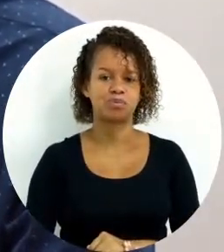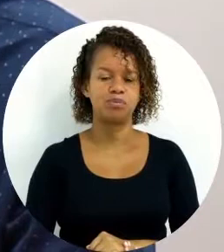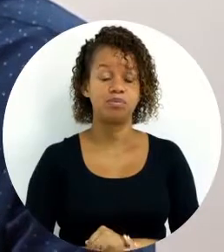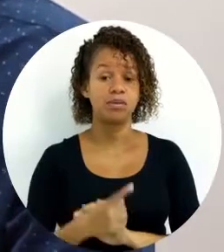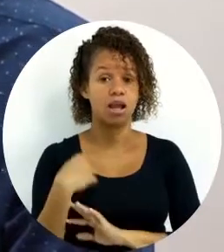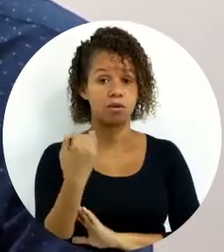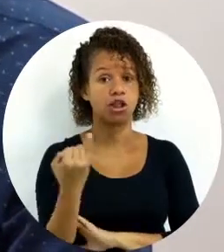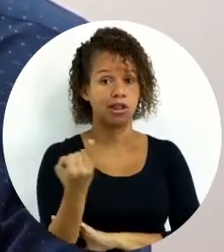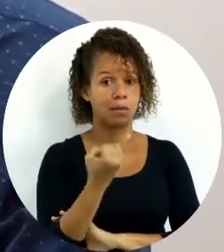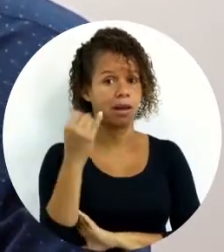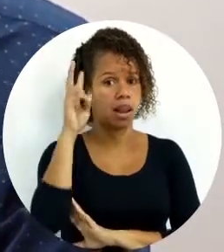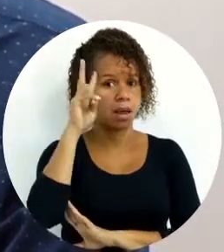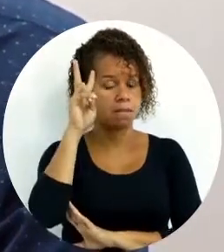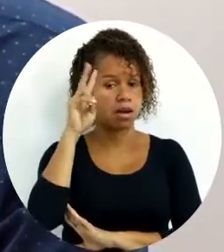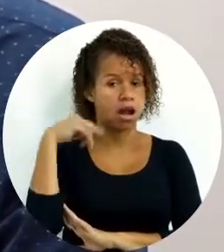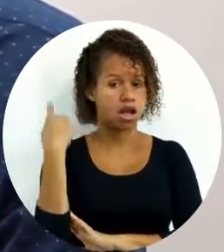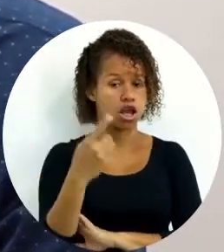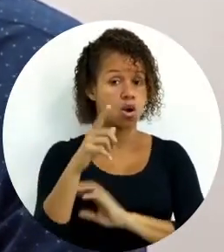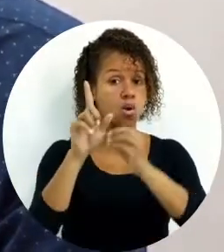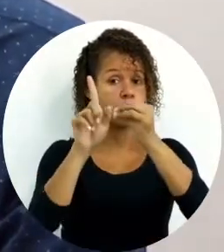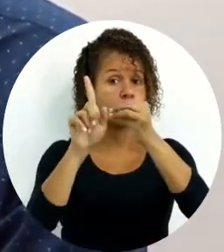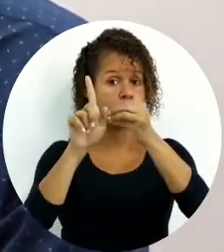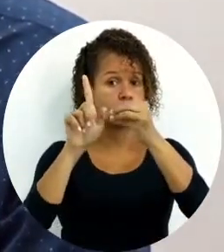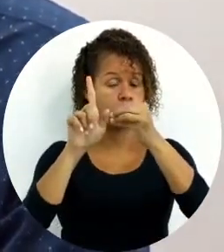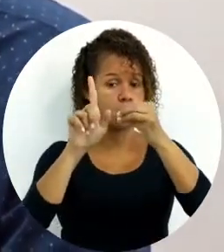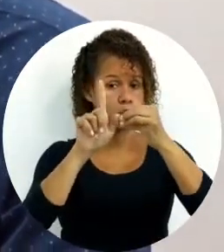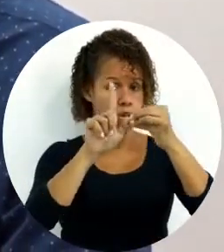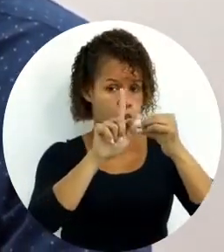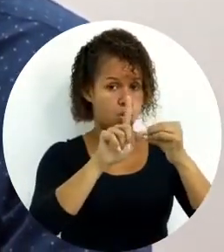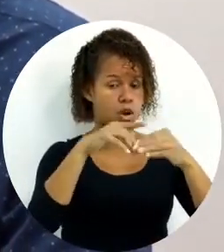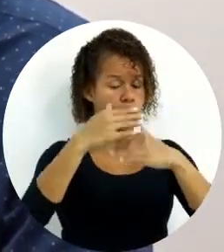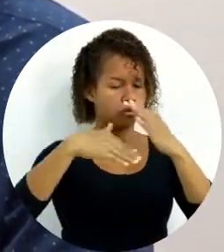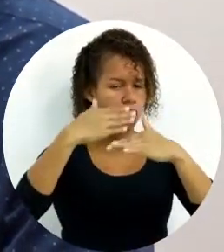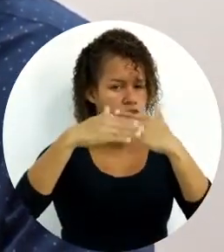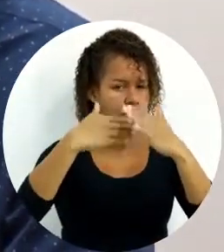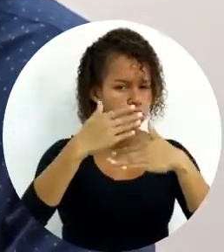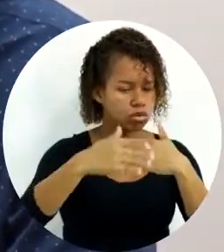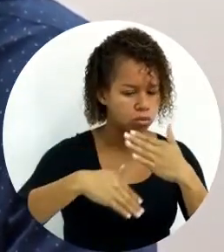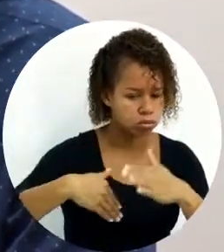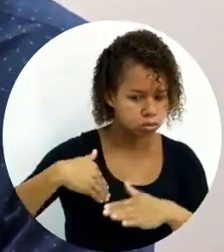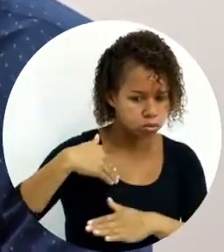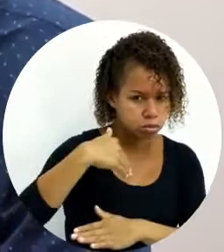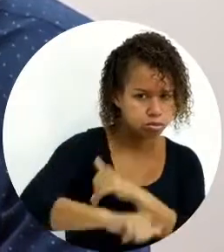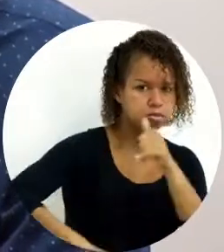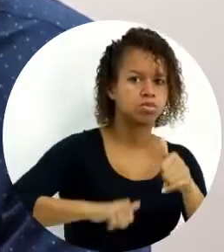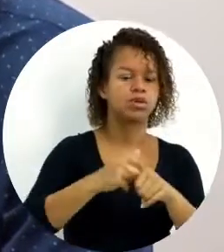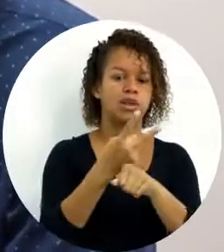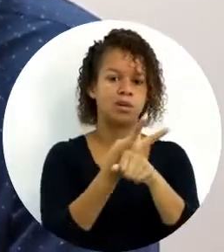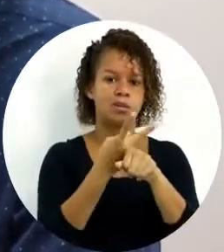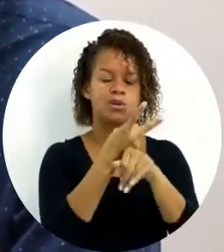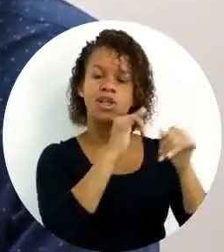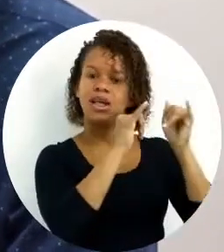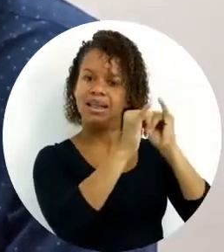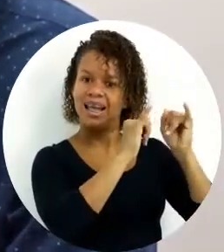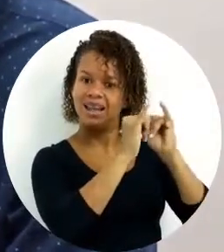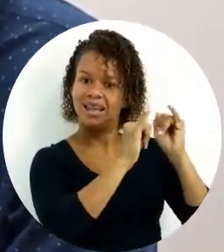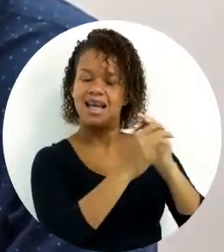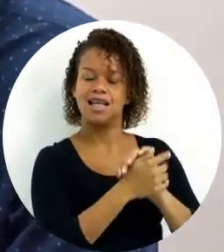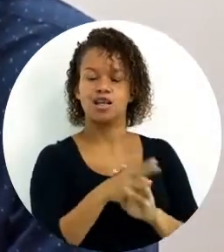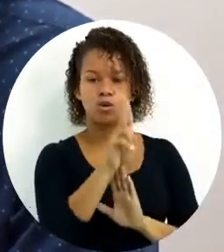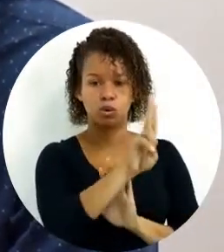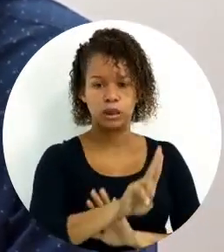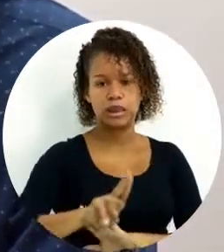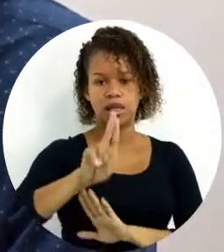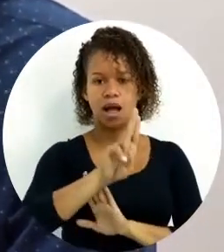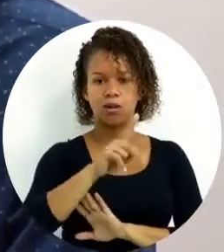É importante também destacar que no caso do Google, que foi uma revolução em termos de engenho de busca na internet, é o mais